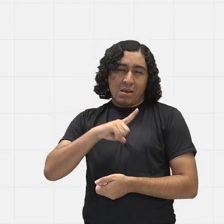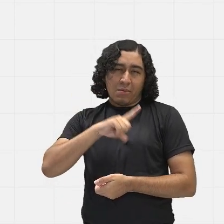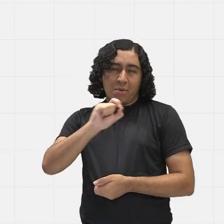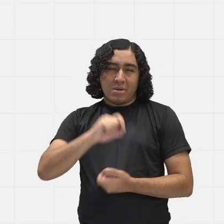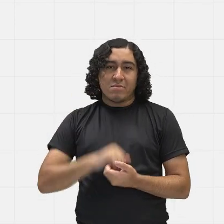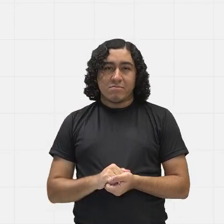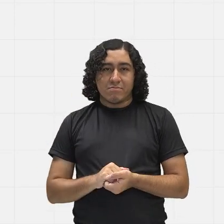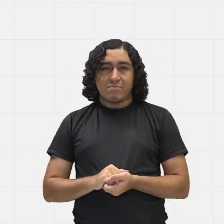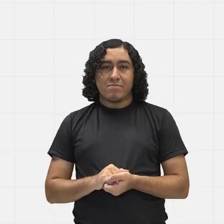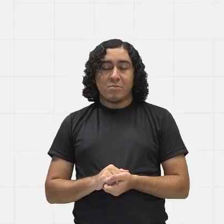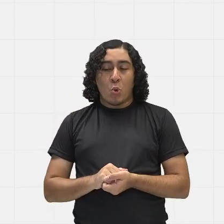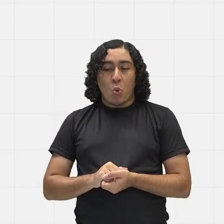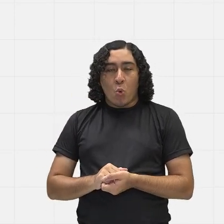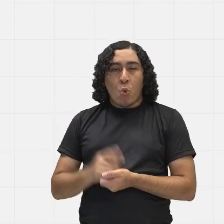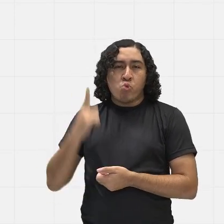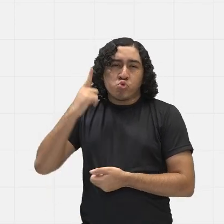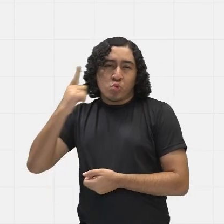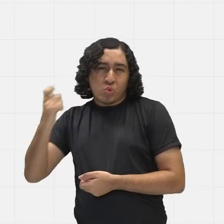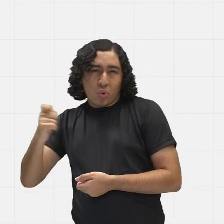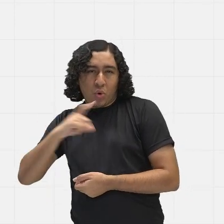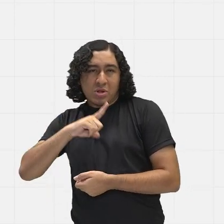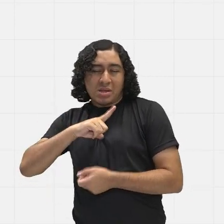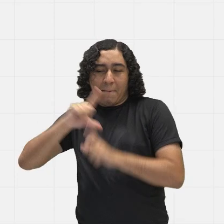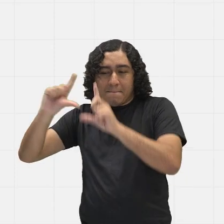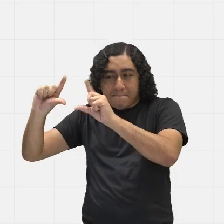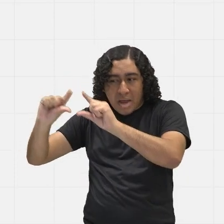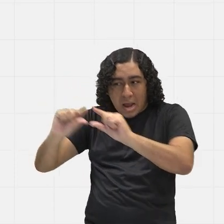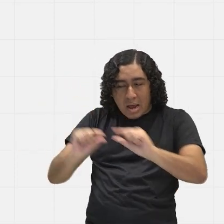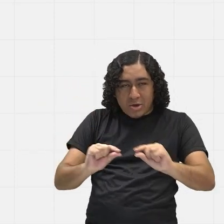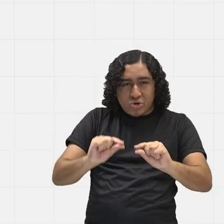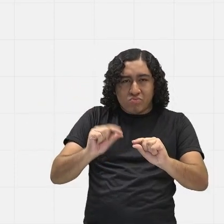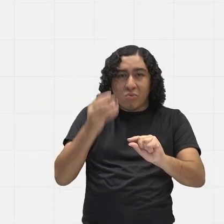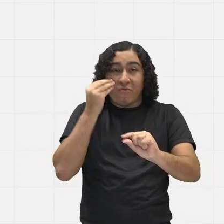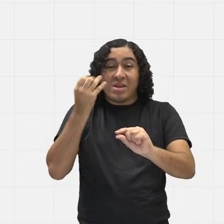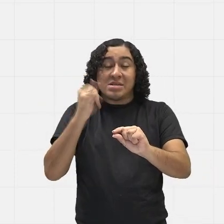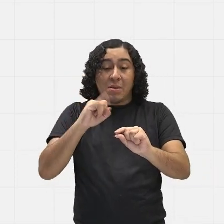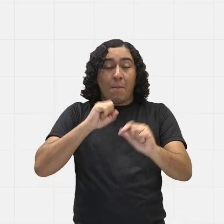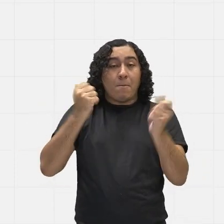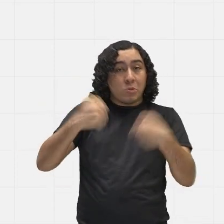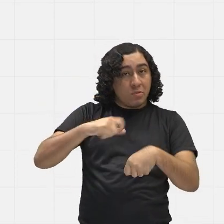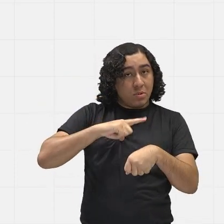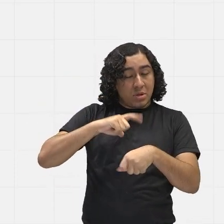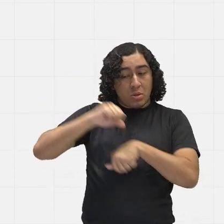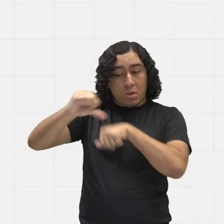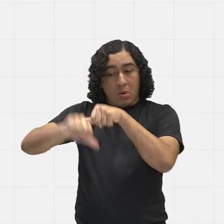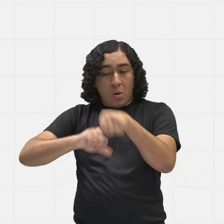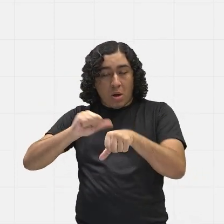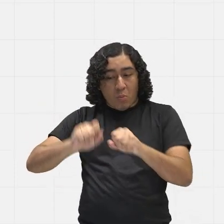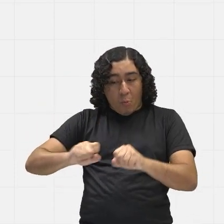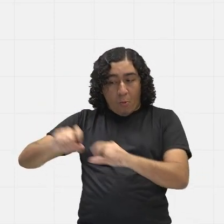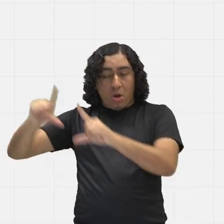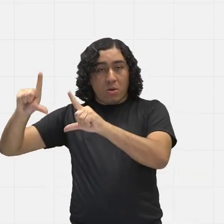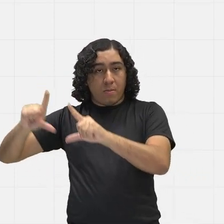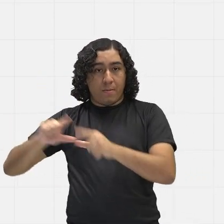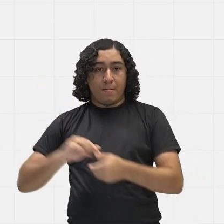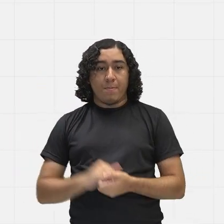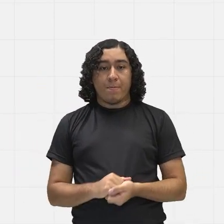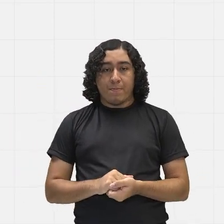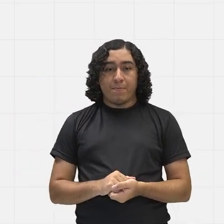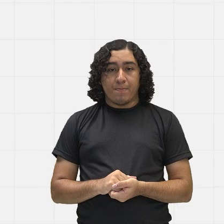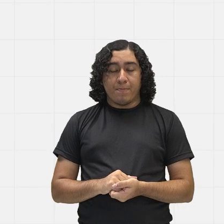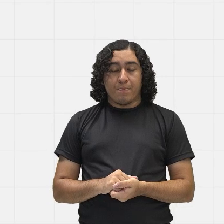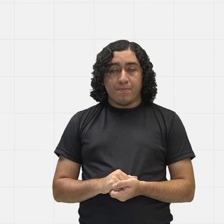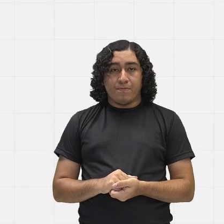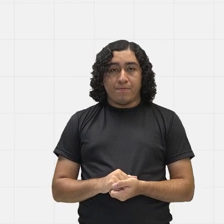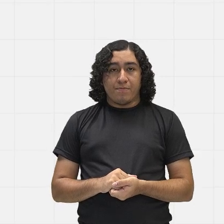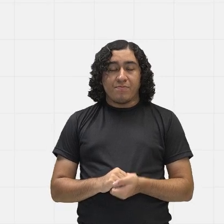o volume da TV, se ele está realmente setado ali com volume máximo ou não. Verificar também o volume